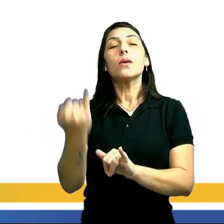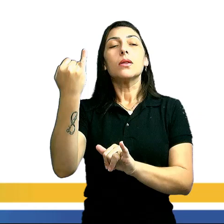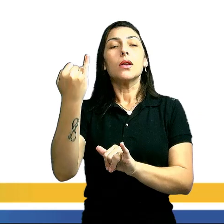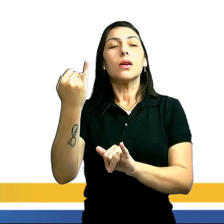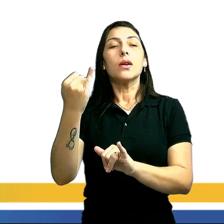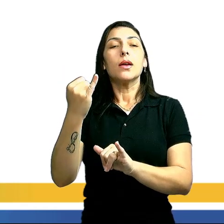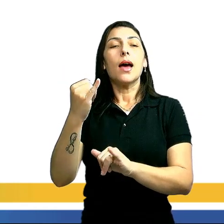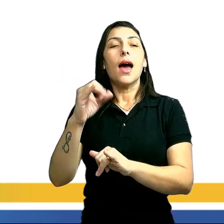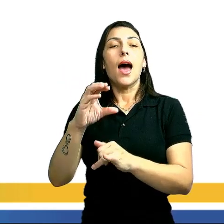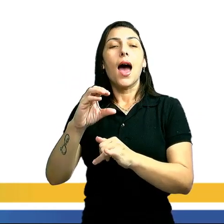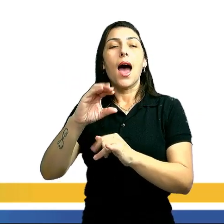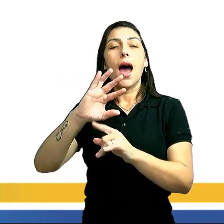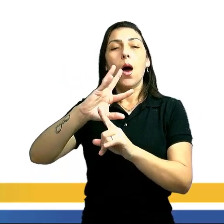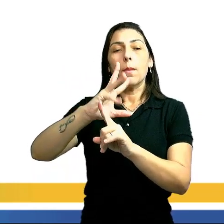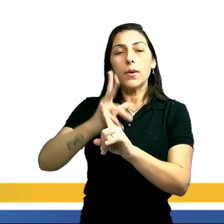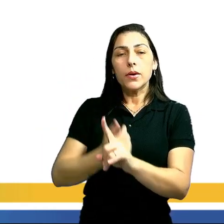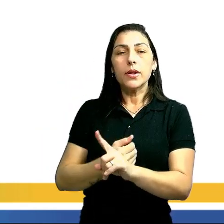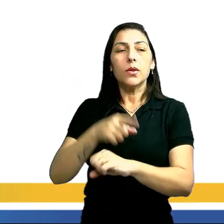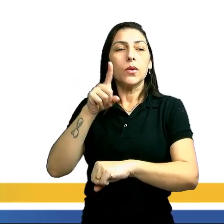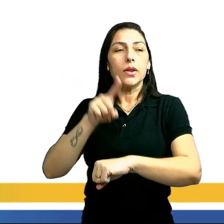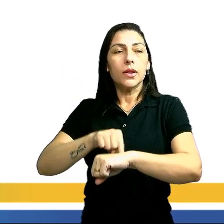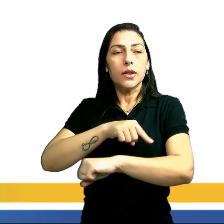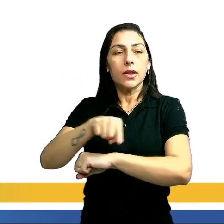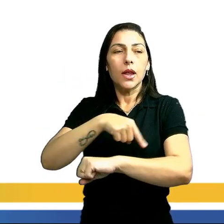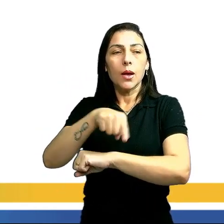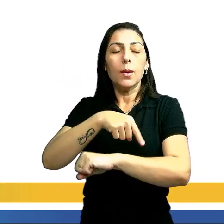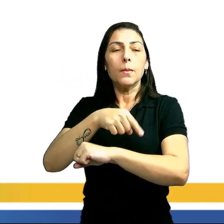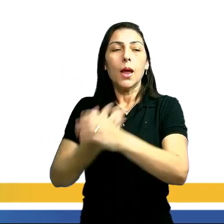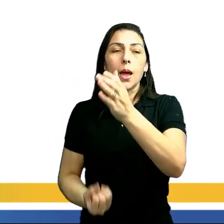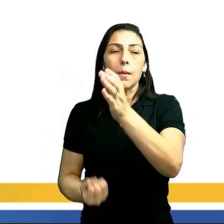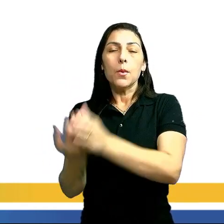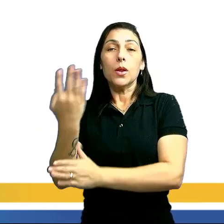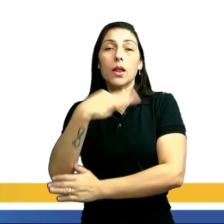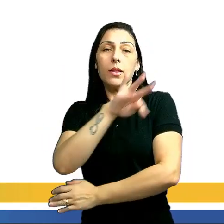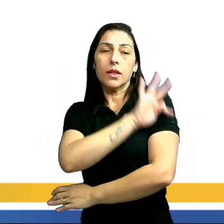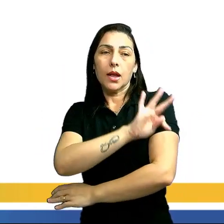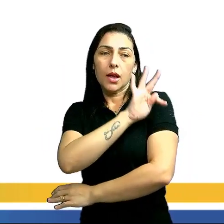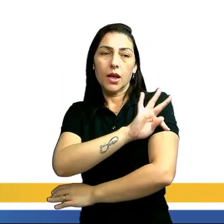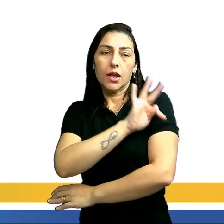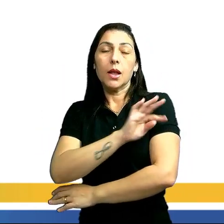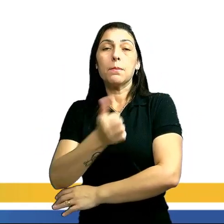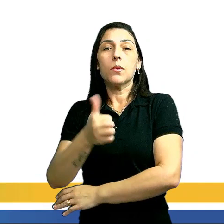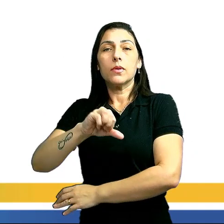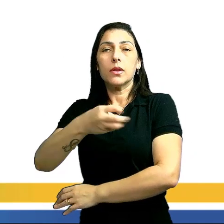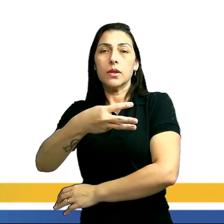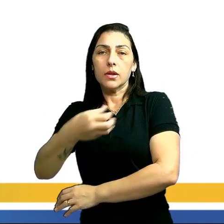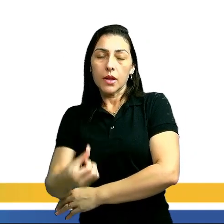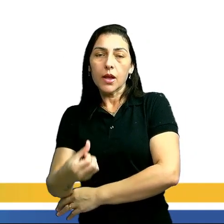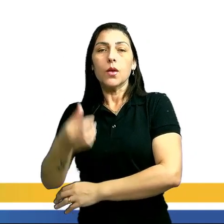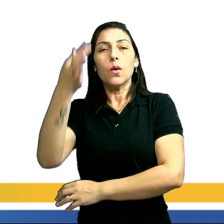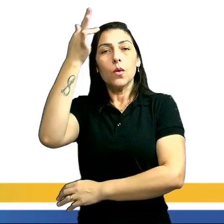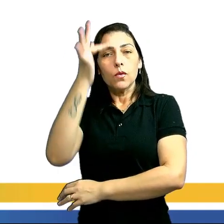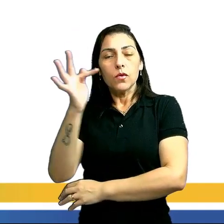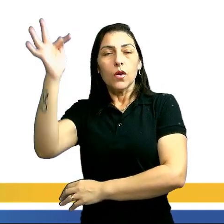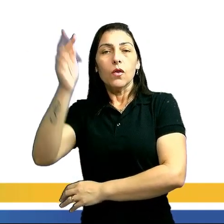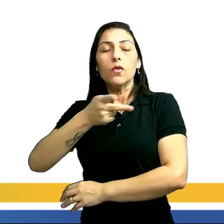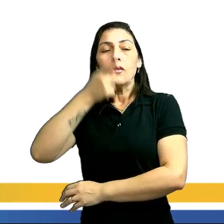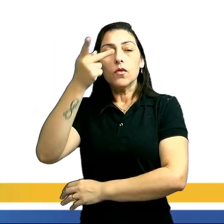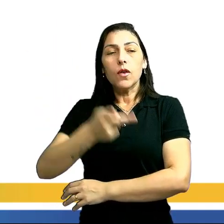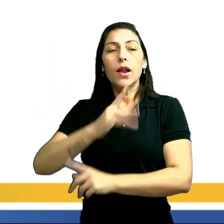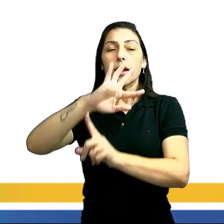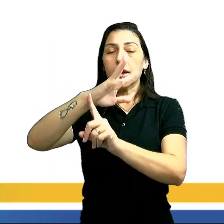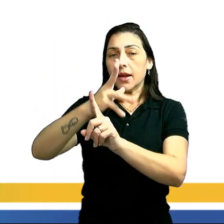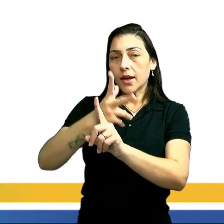chamada A Obra de Arte na Era da Sua Reprodutibilidade Técnica. Então, nela, o filósofo afirma que a